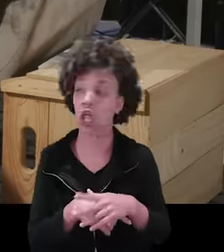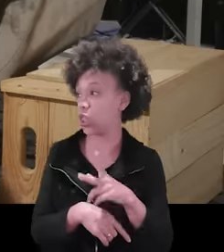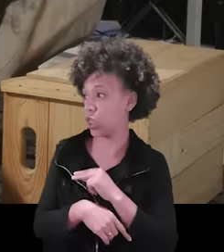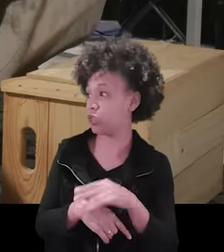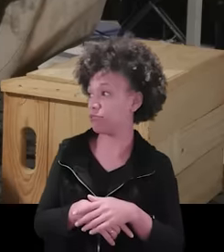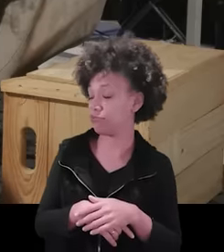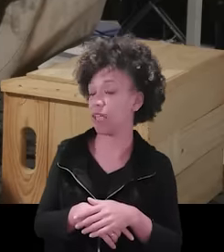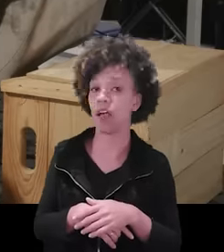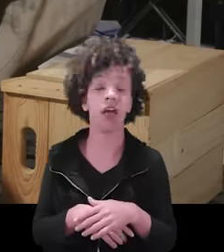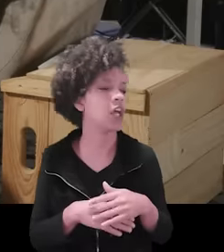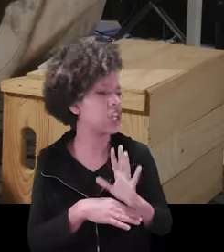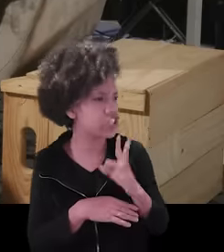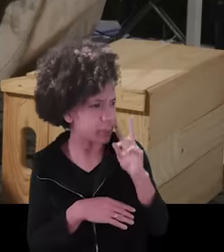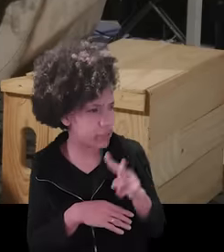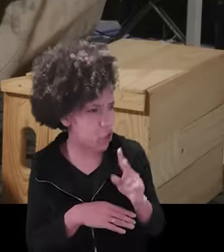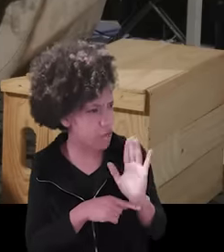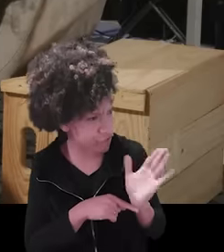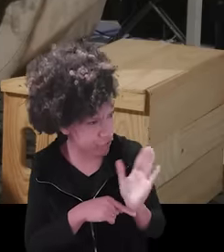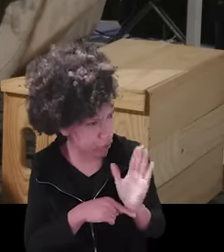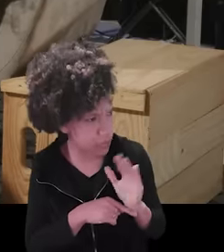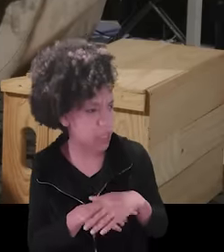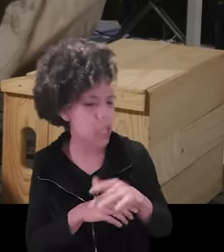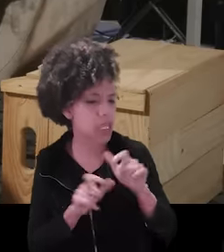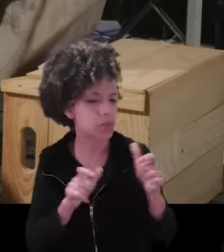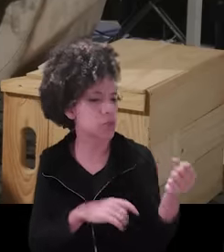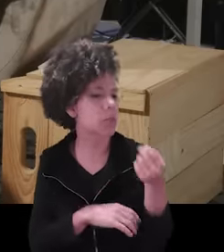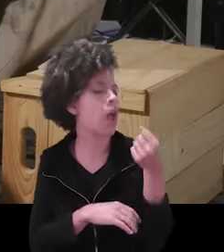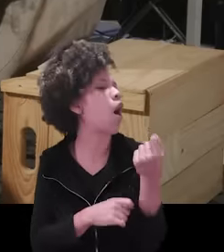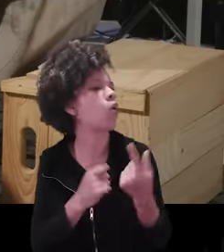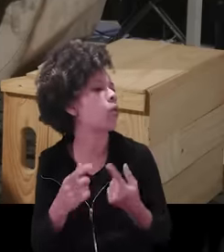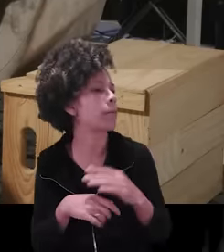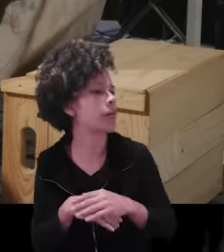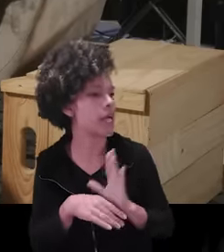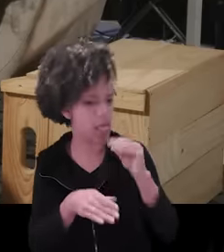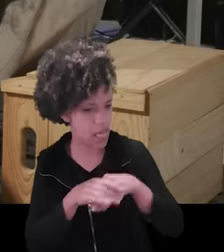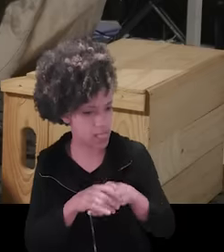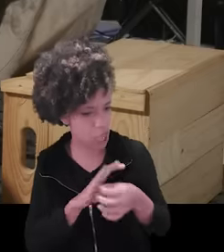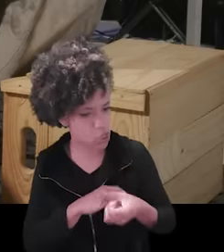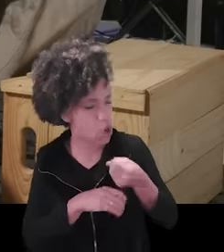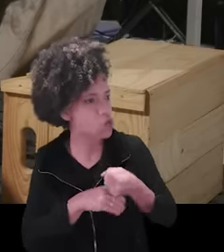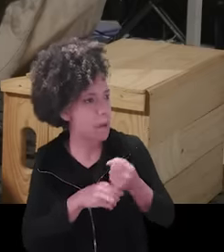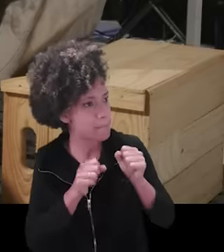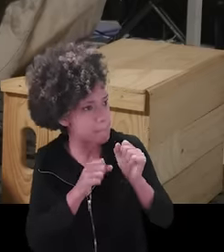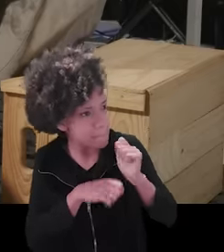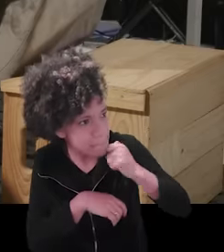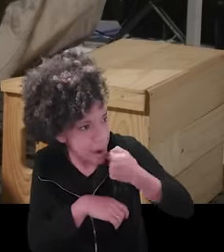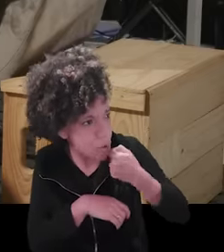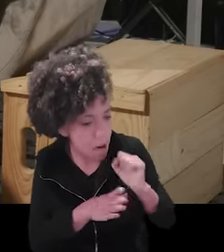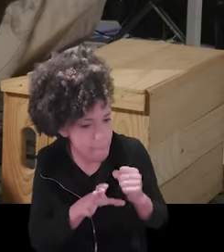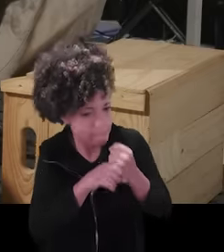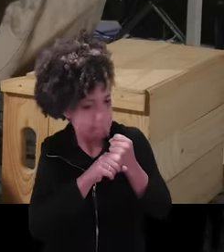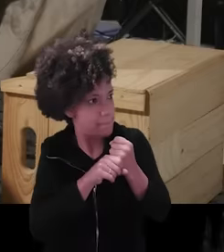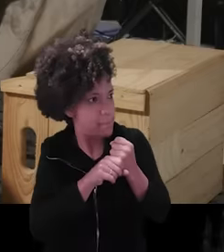fazer o suplente não você já vida assim filme que as pessoas estão bebendo alguma coisa depois um saco de pão é isso